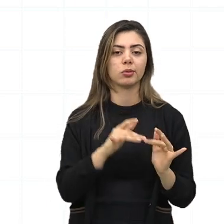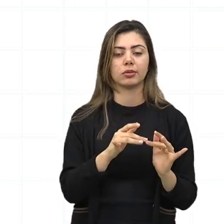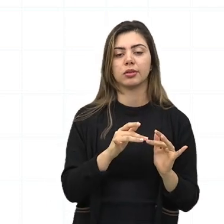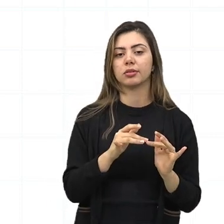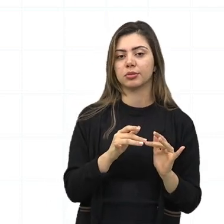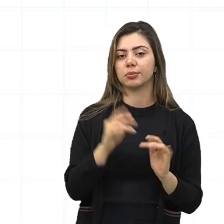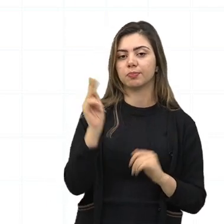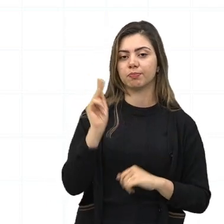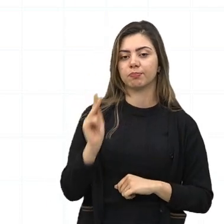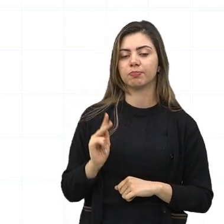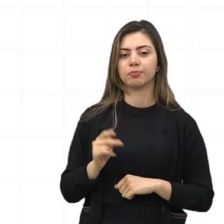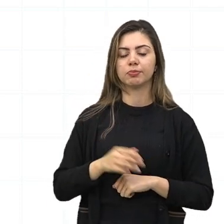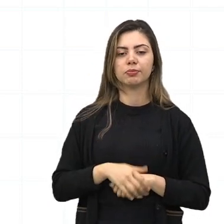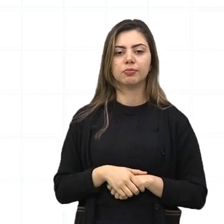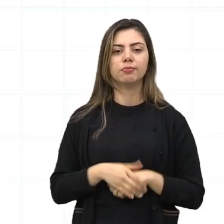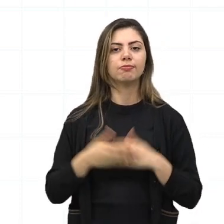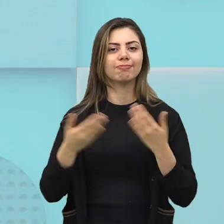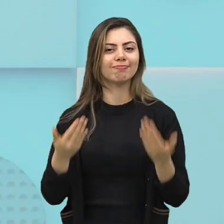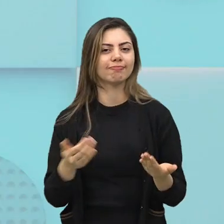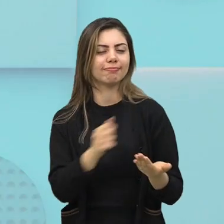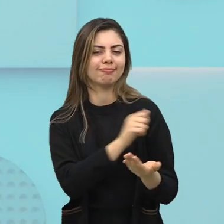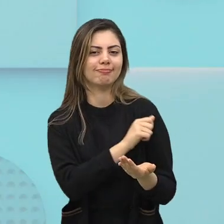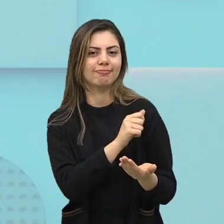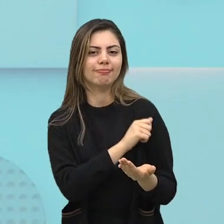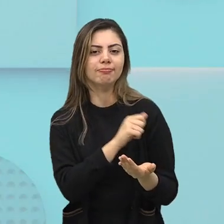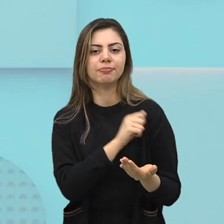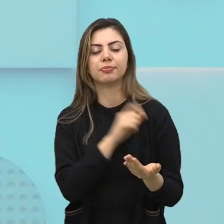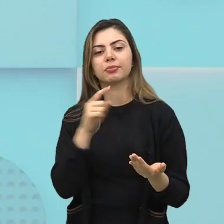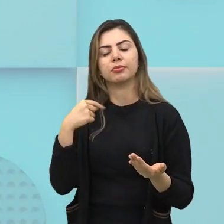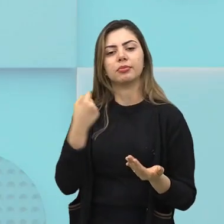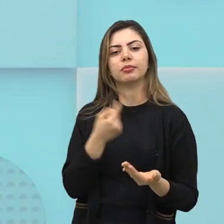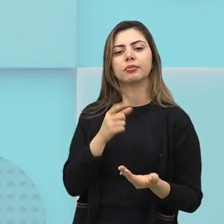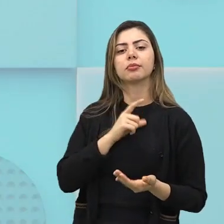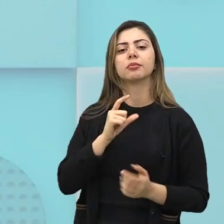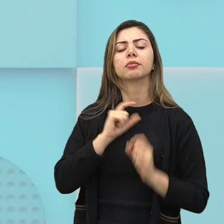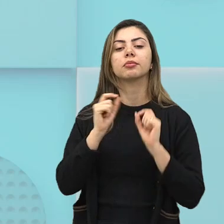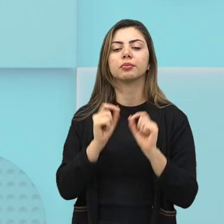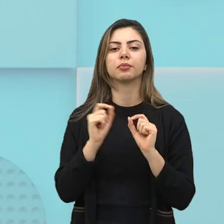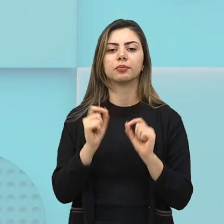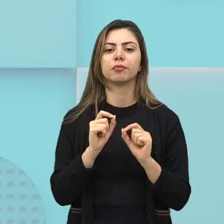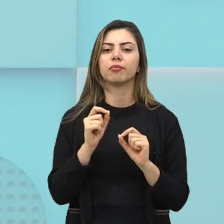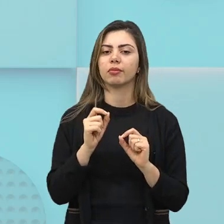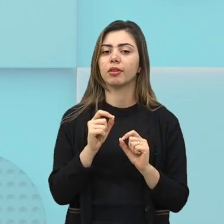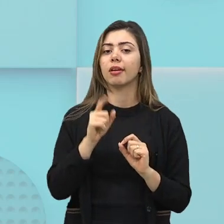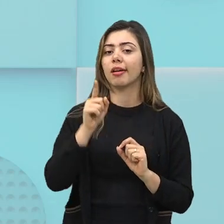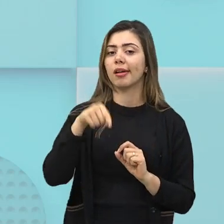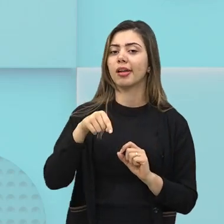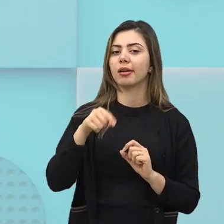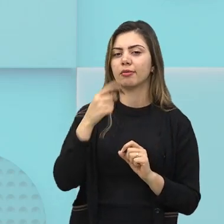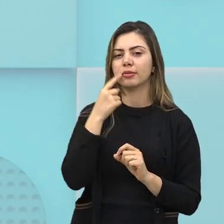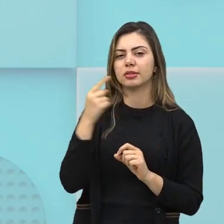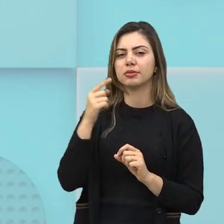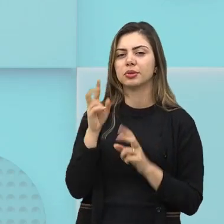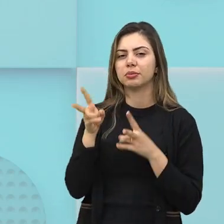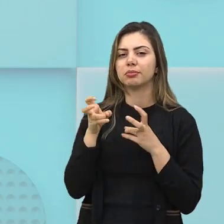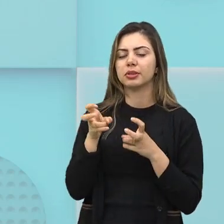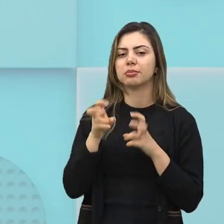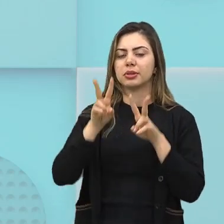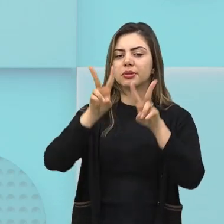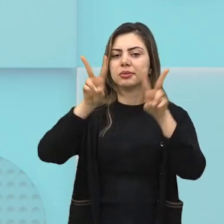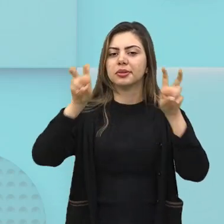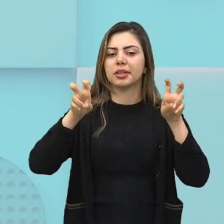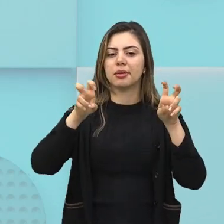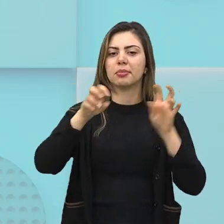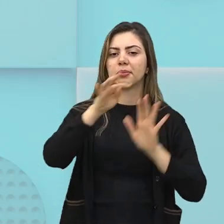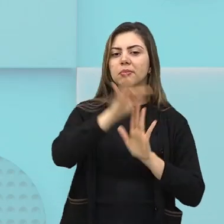história. Então, turmas, nós temos aqui, né, o título do próprio